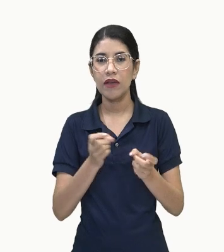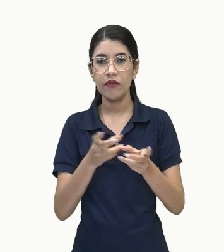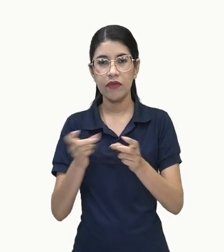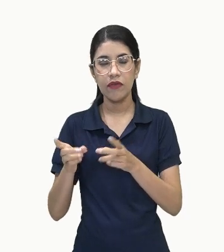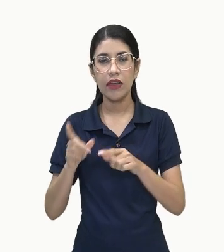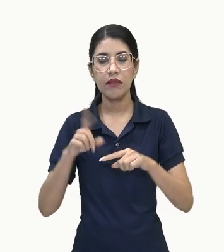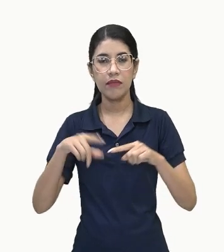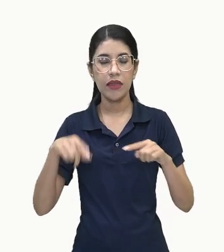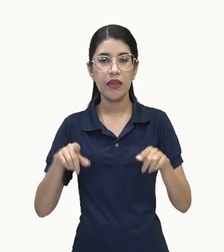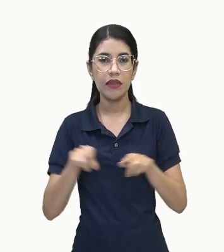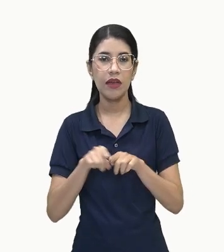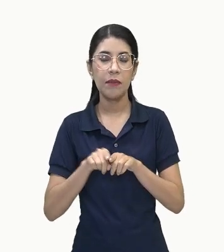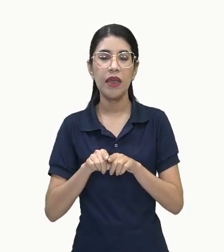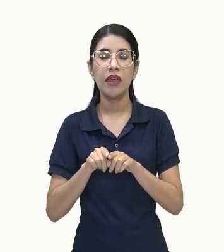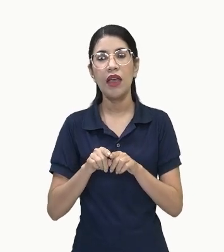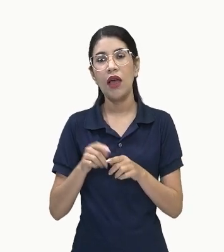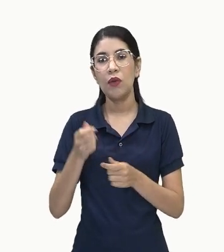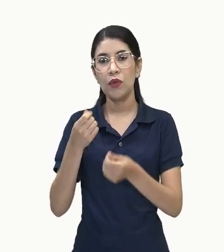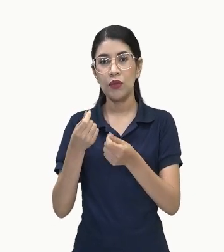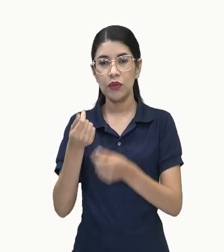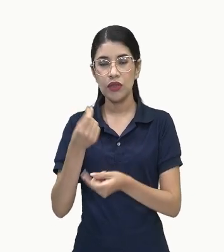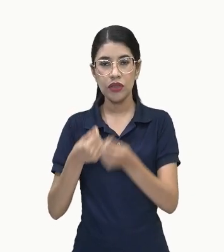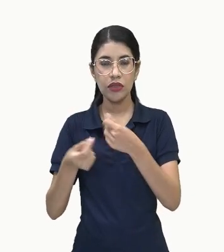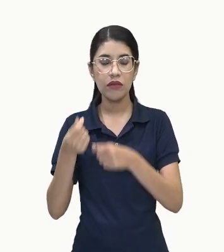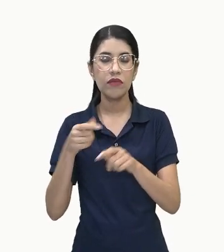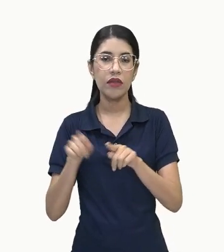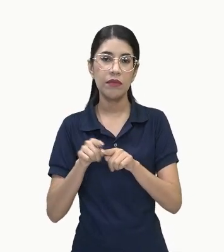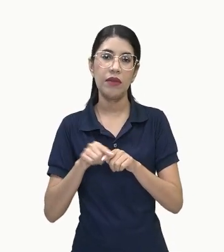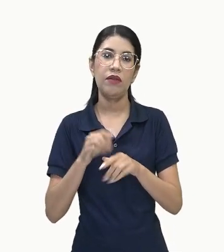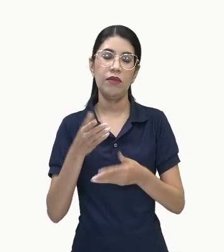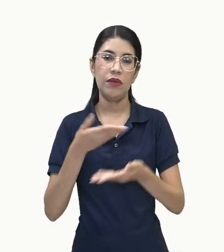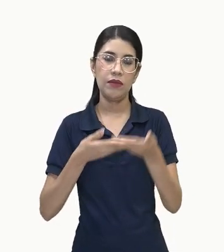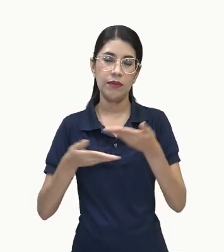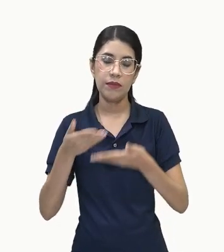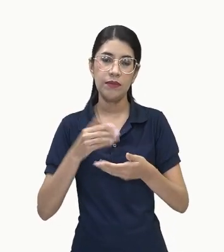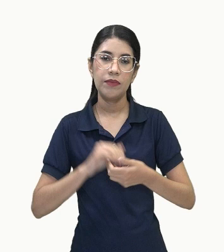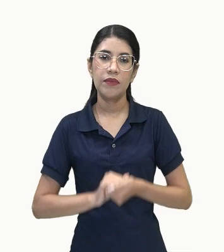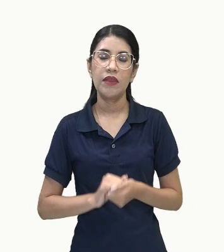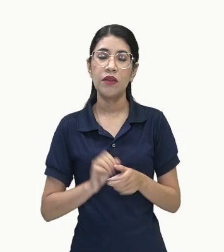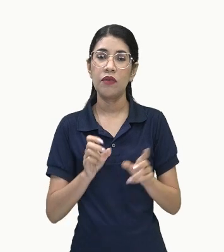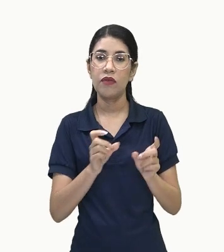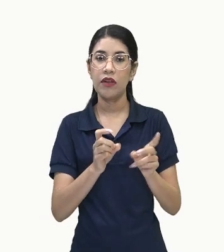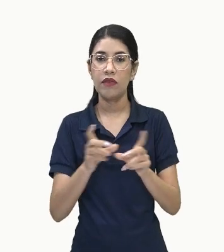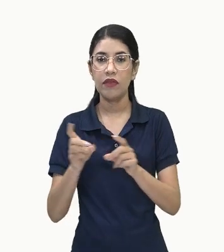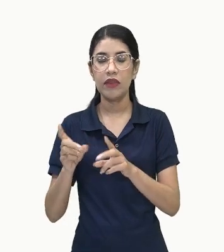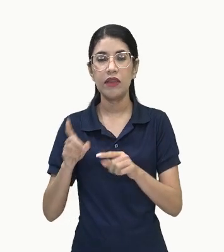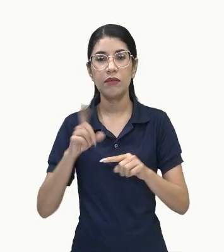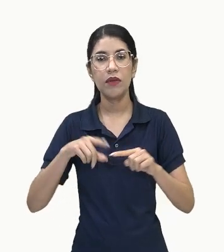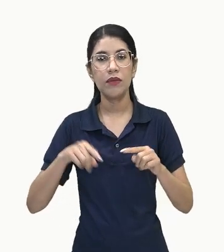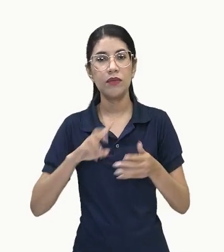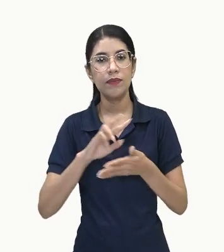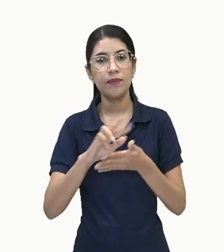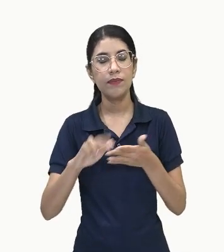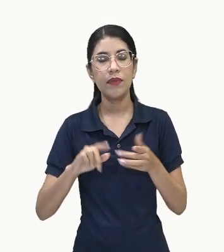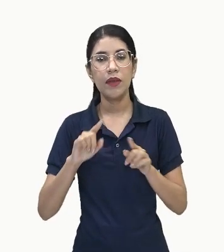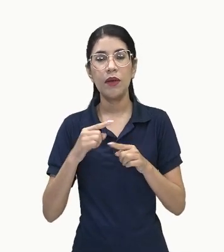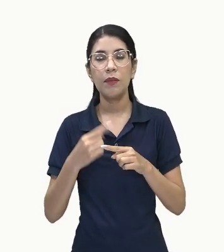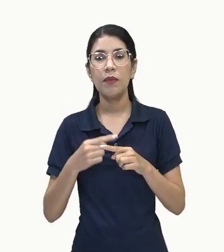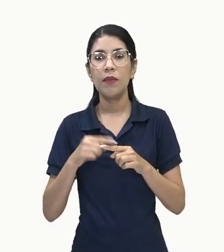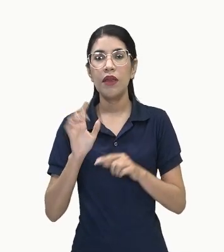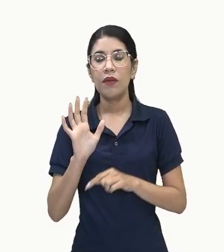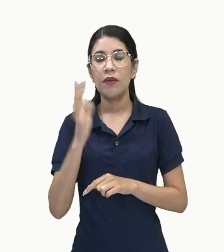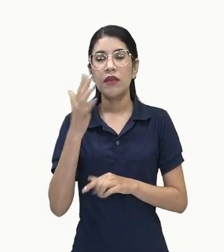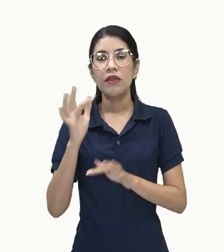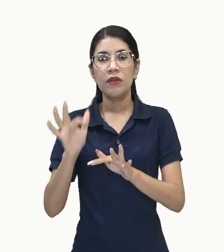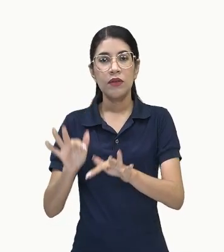trocas monetárias, assim surgindo a chamada comercialização dos produtos. Isso ocorreu porque os feudos,